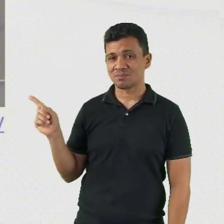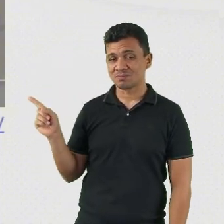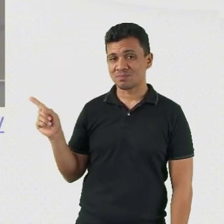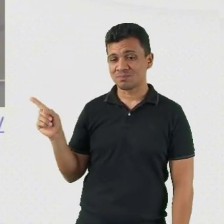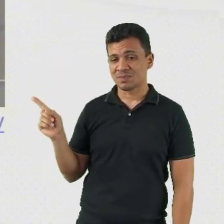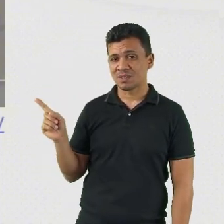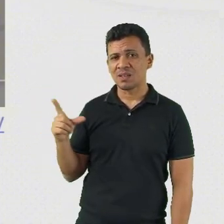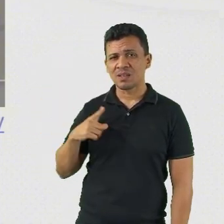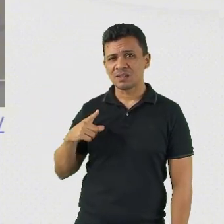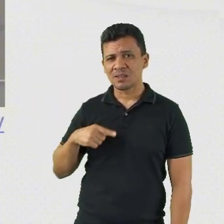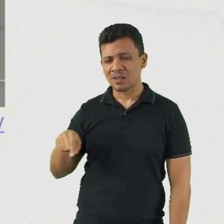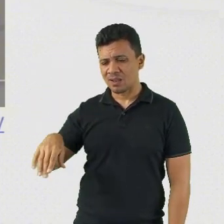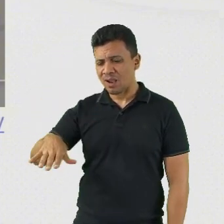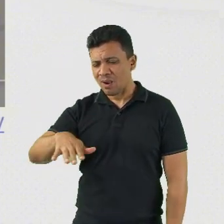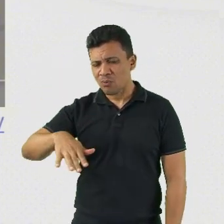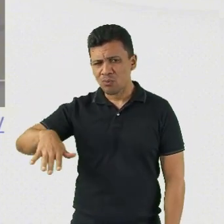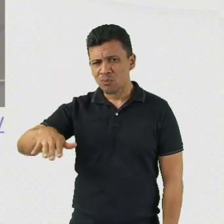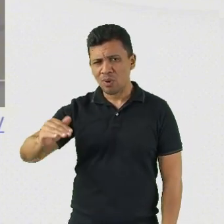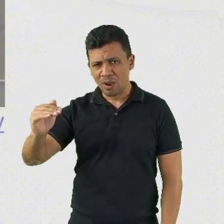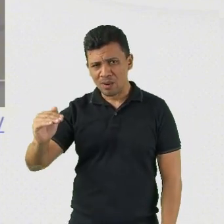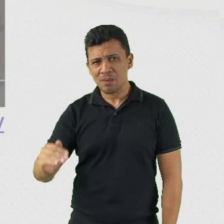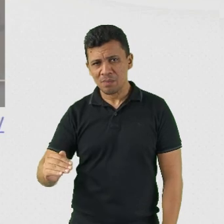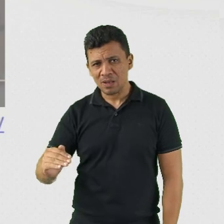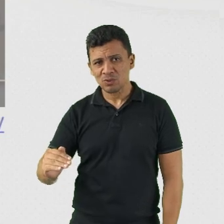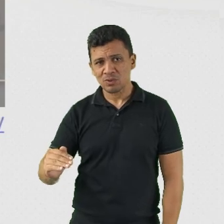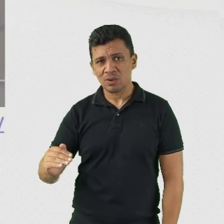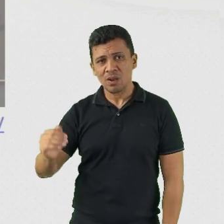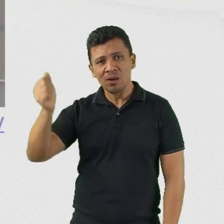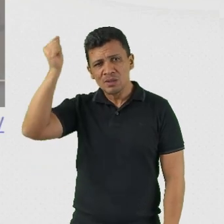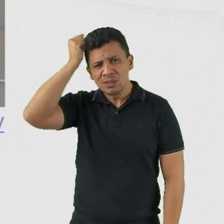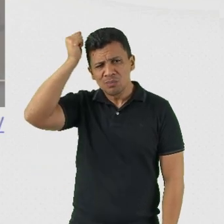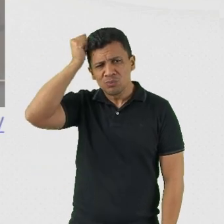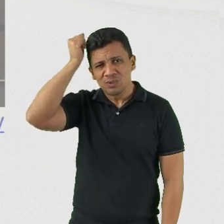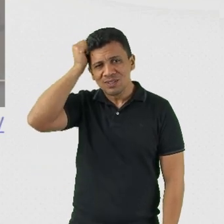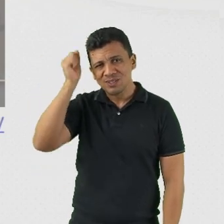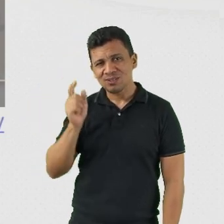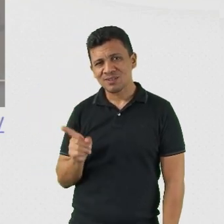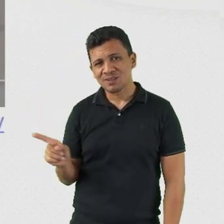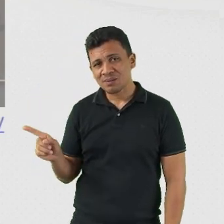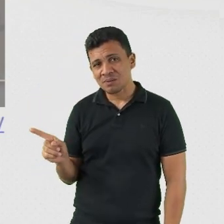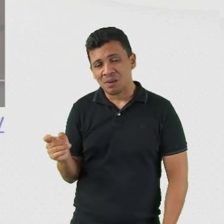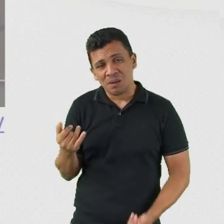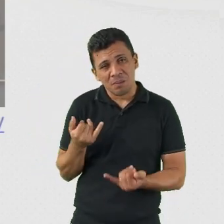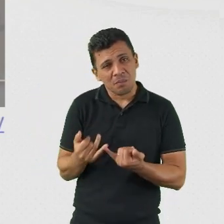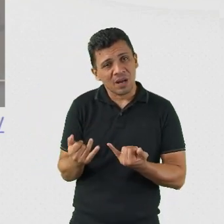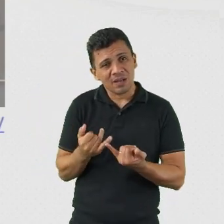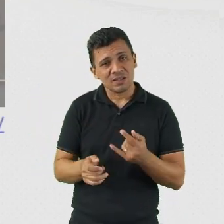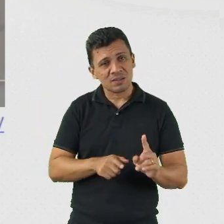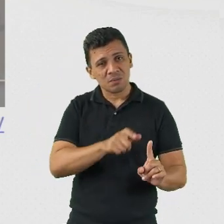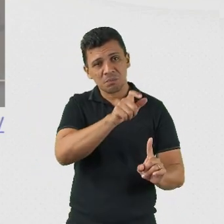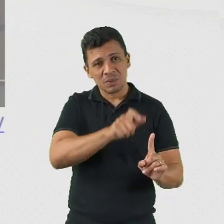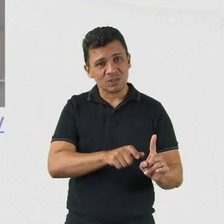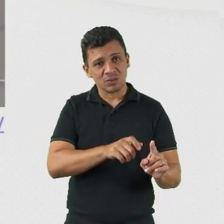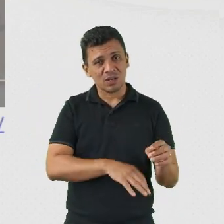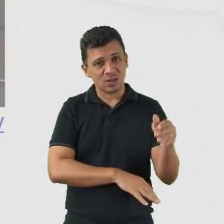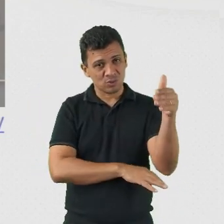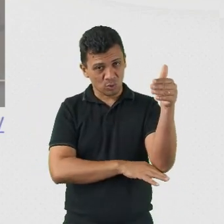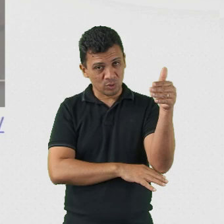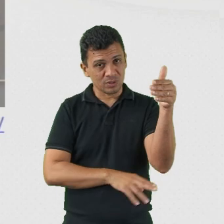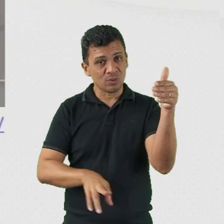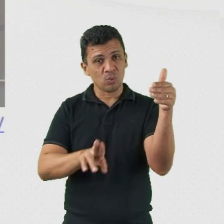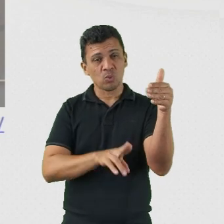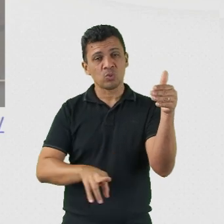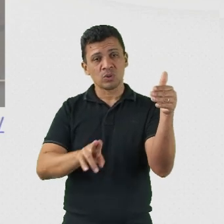no cantinho inferior do aviso. É como se fosse um personagem que o hotel utiliza